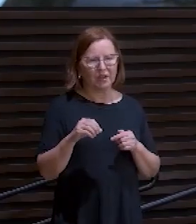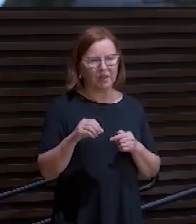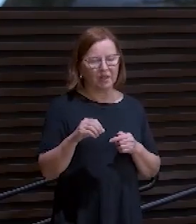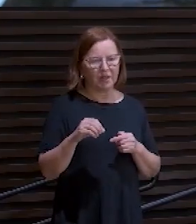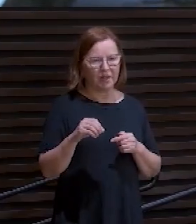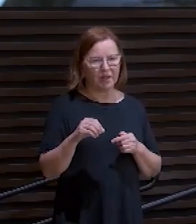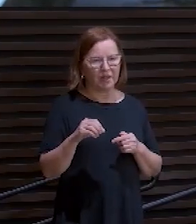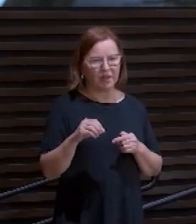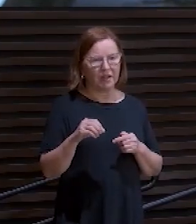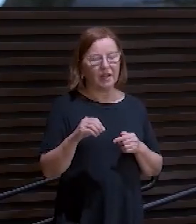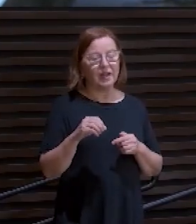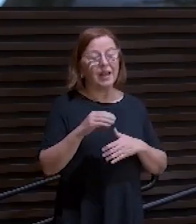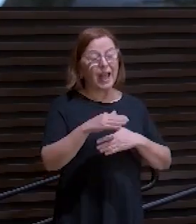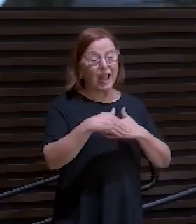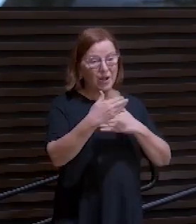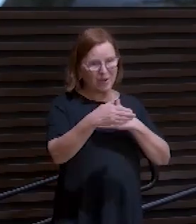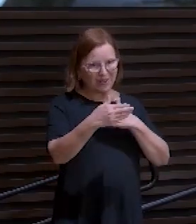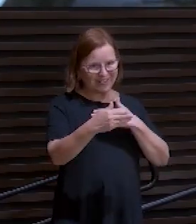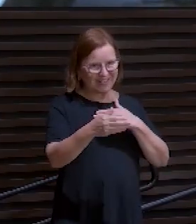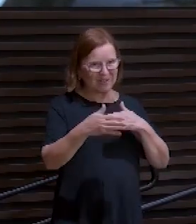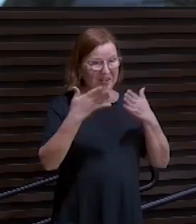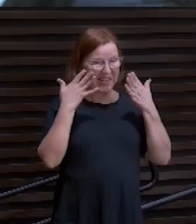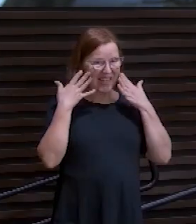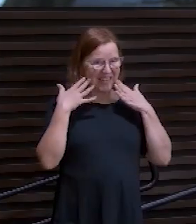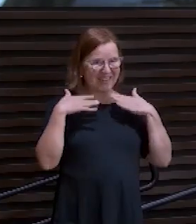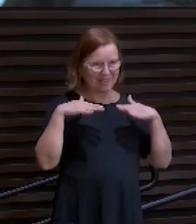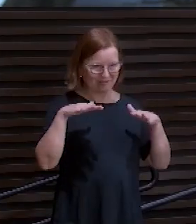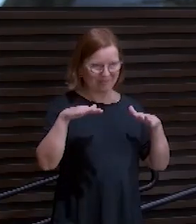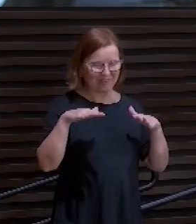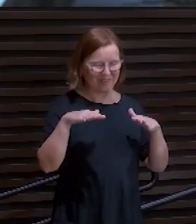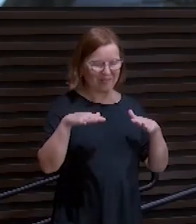filhos, mas é uma consequência natural.